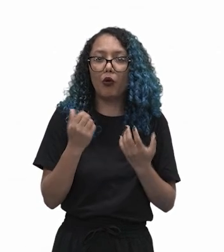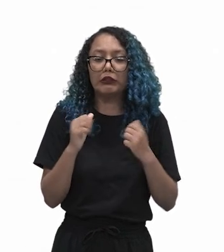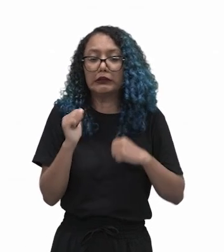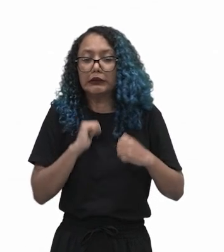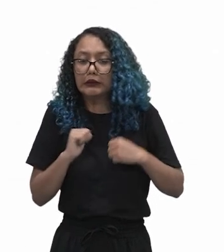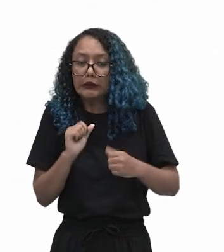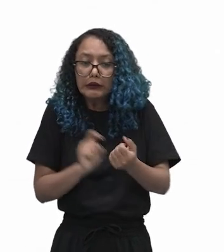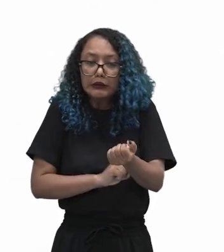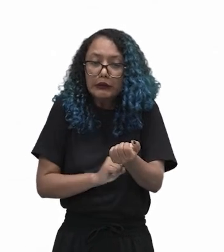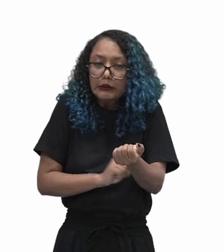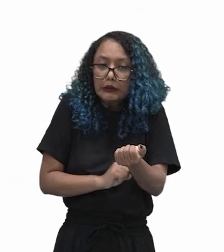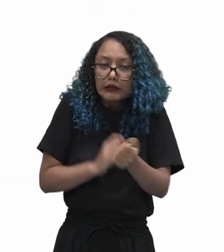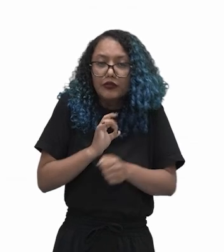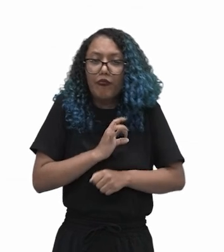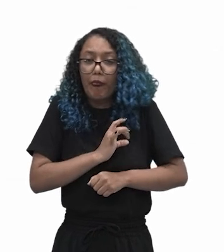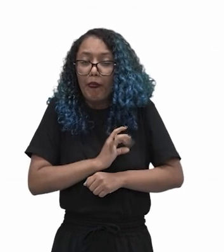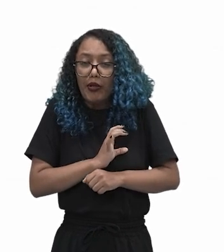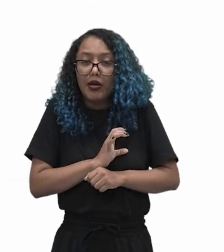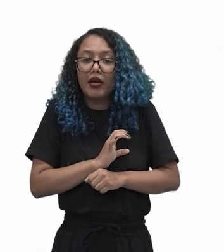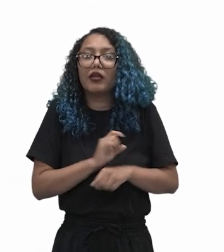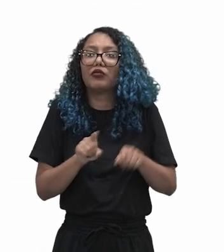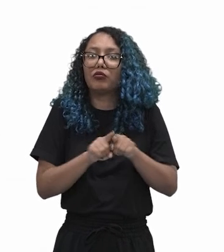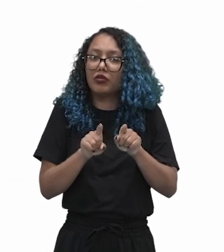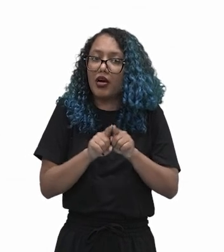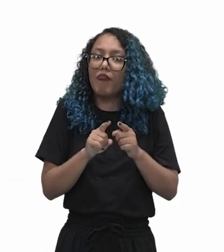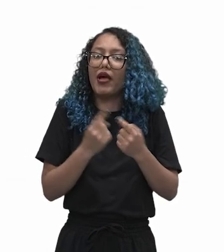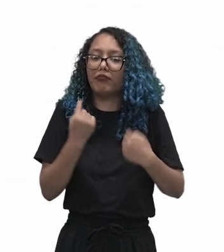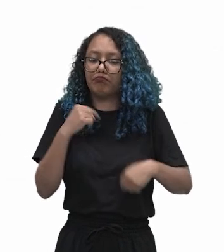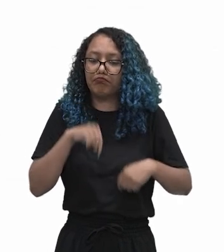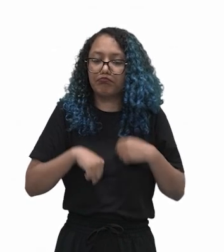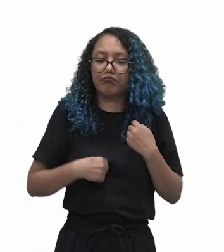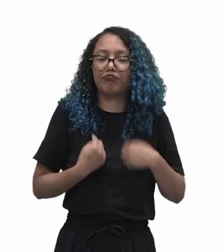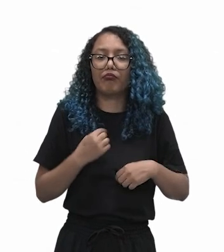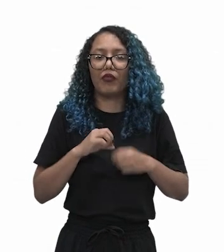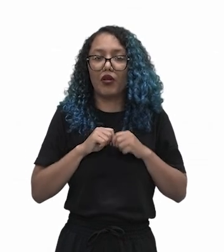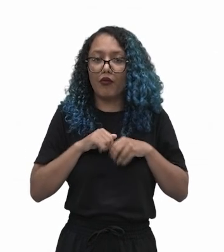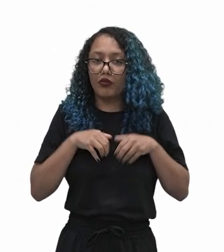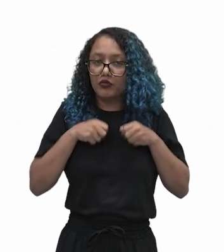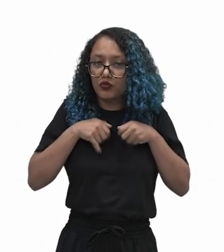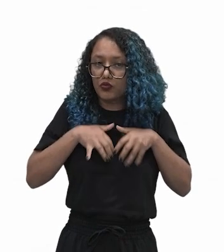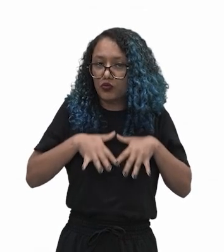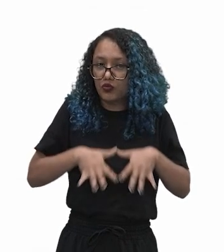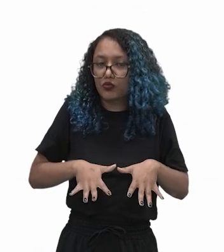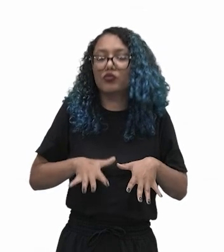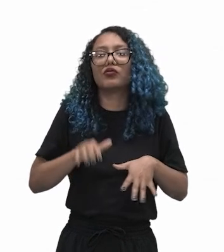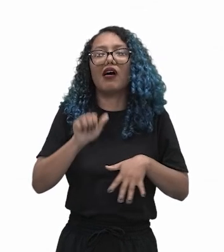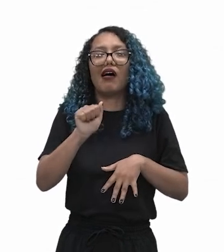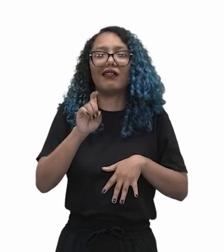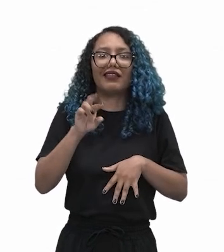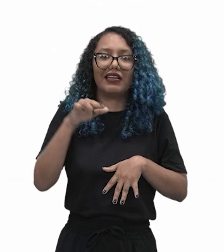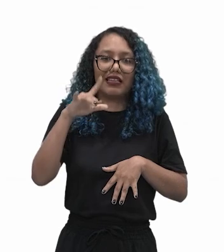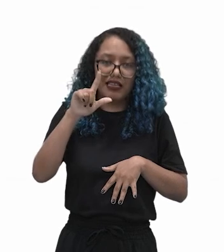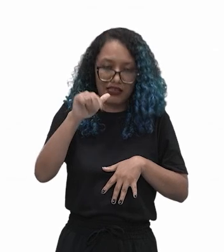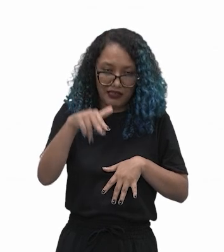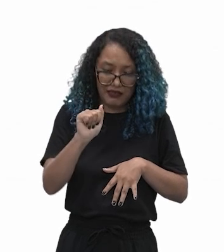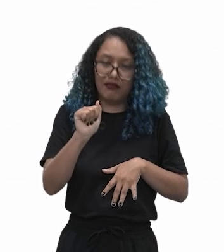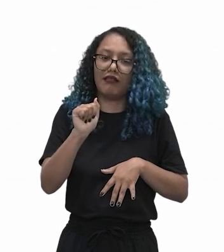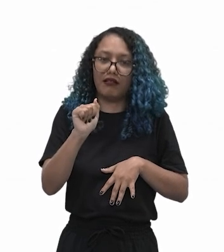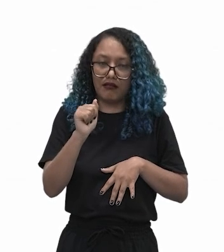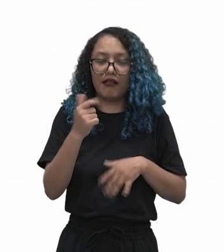nervoso, no momento de medo, aí o nosso organismo libera aí a adrenalina, certo? Então, ela é uma cadeia